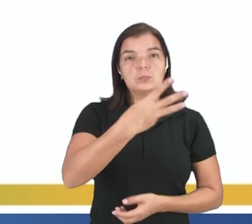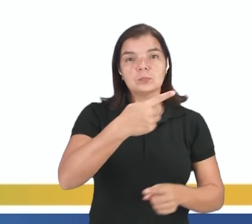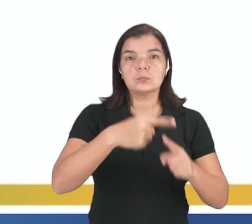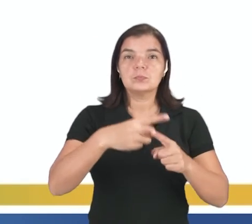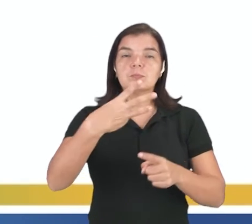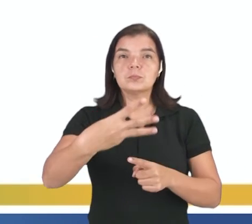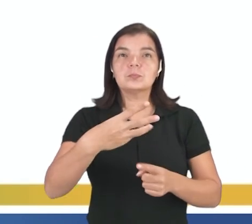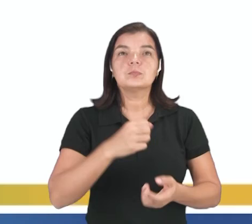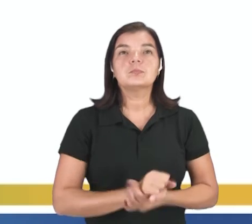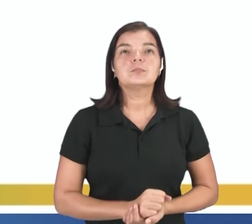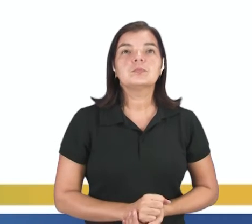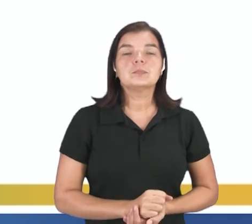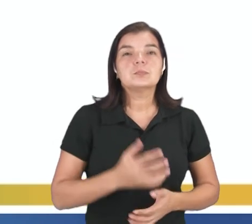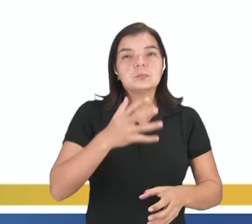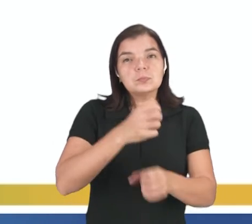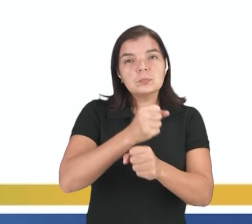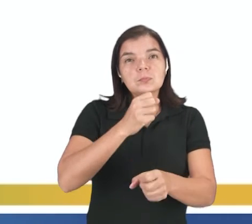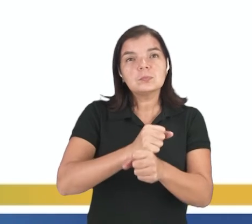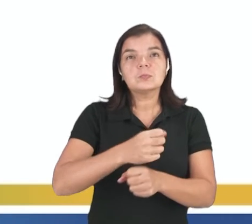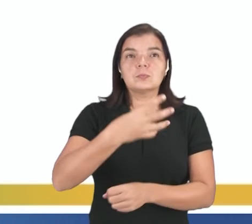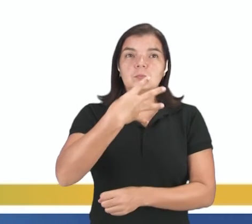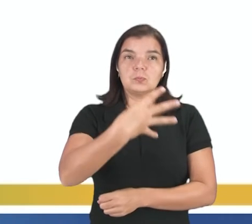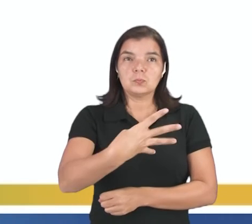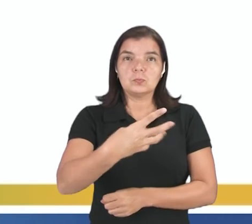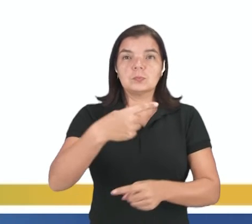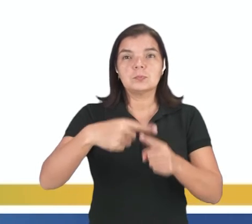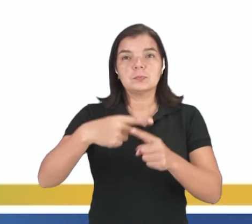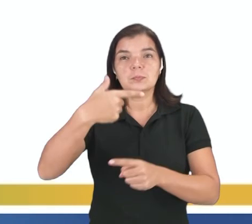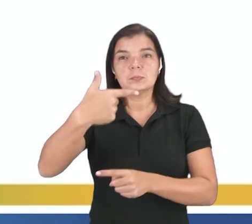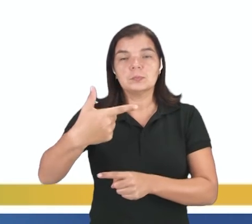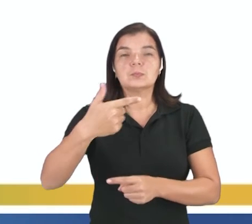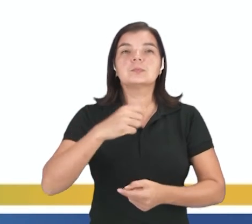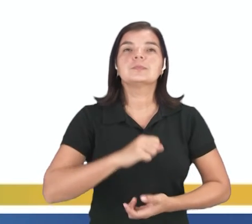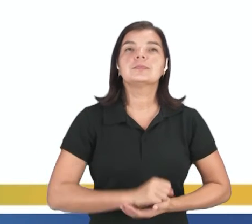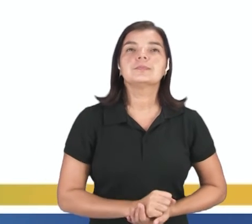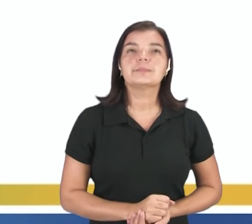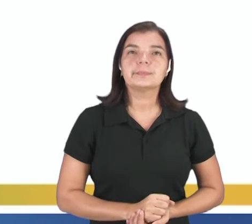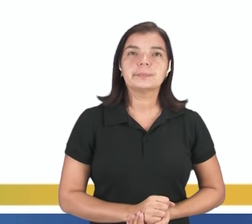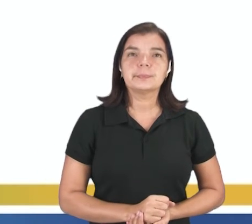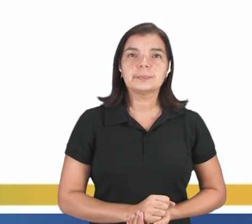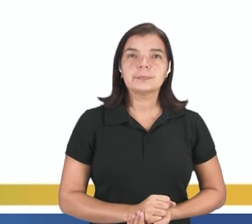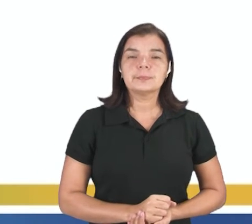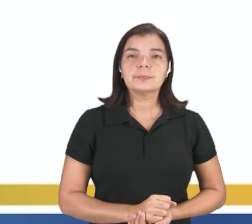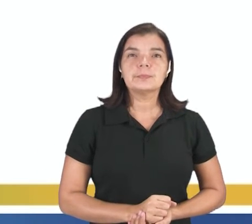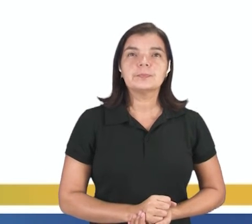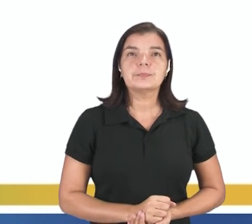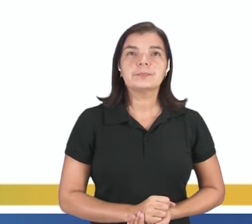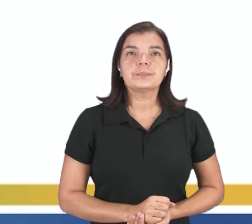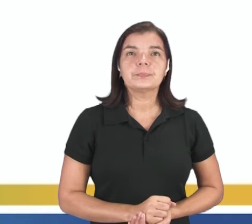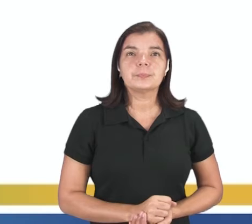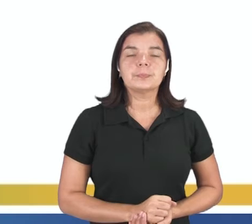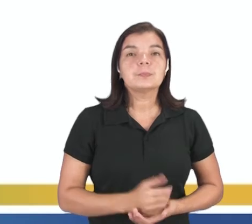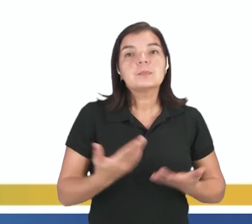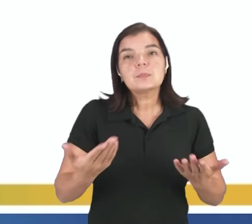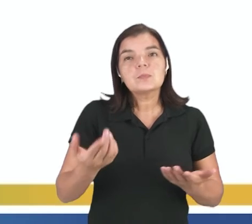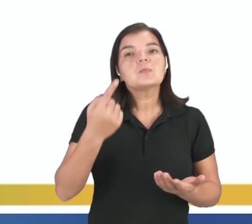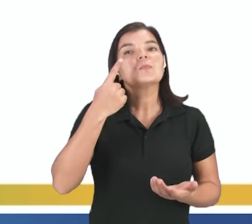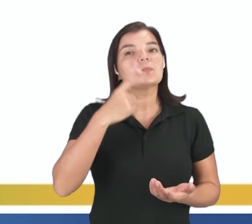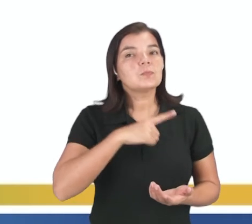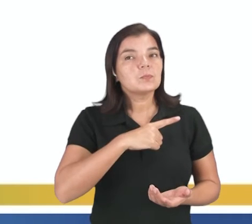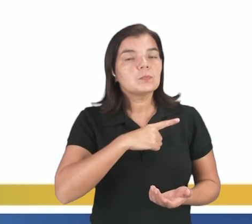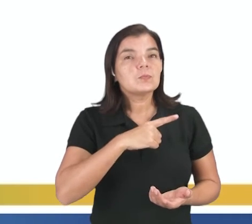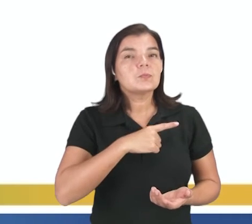3, tá aqui, mais 4 vezes 2, tá aqui também. E aí nós vamos